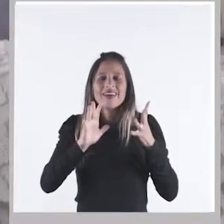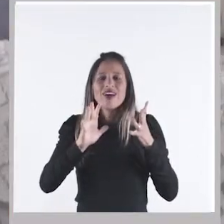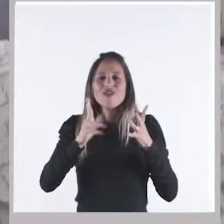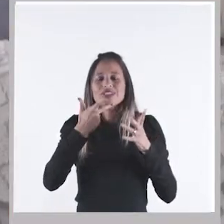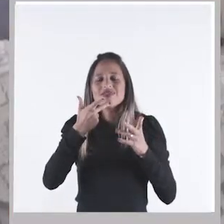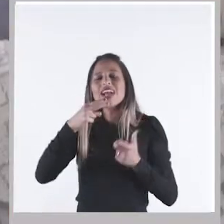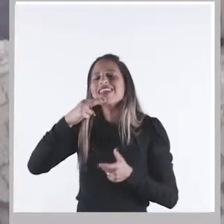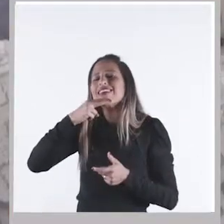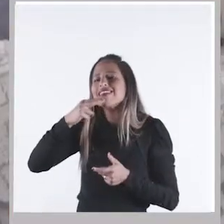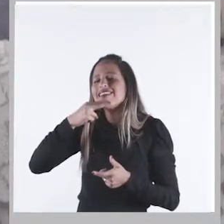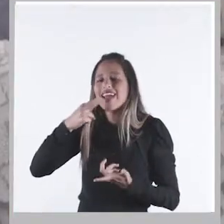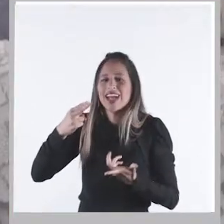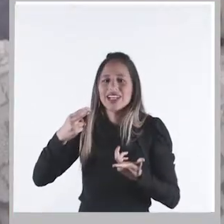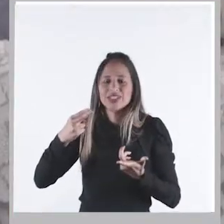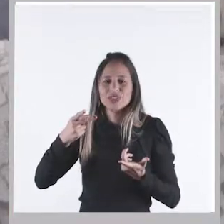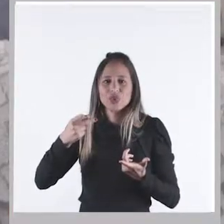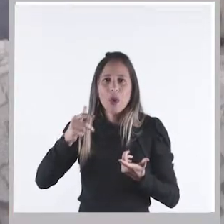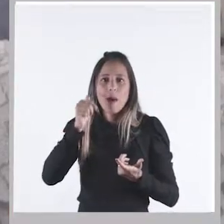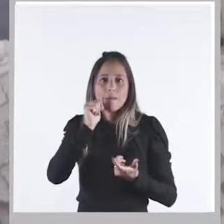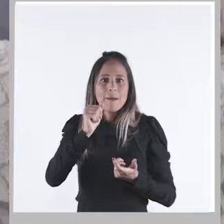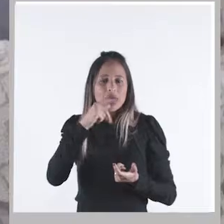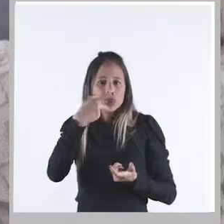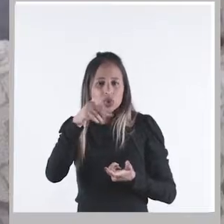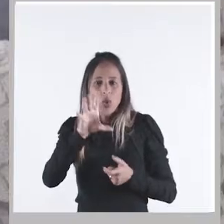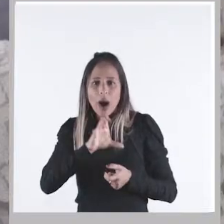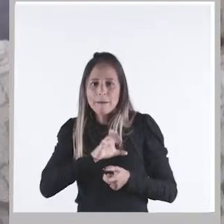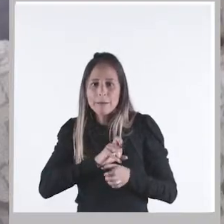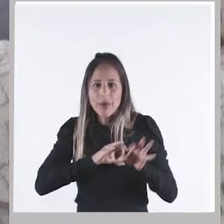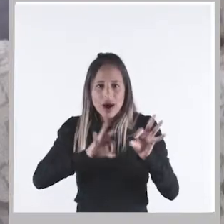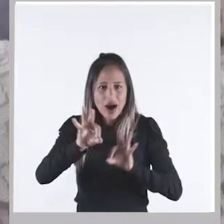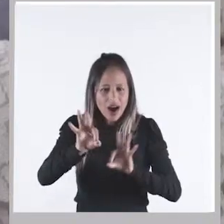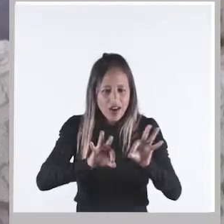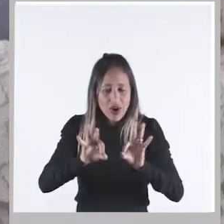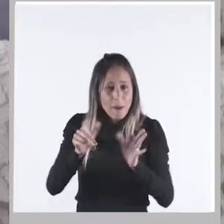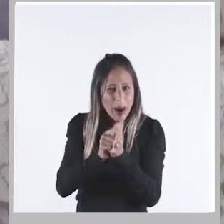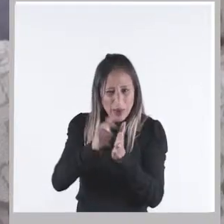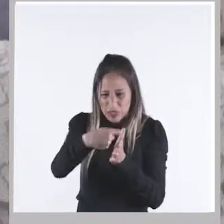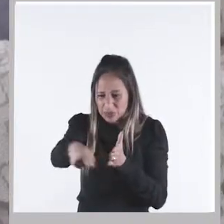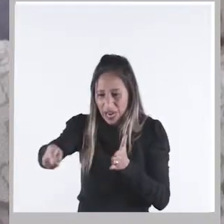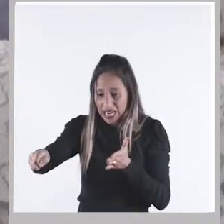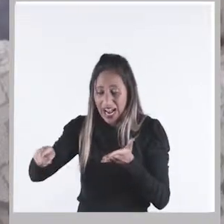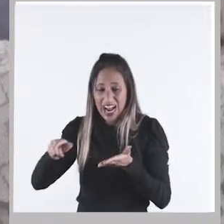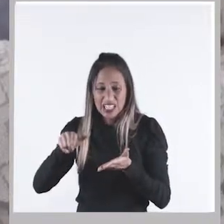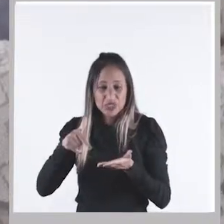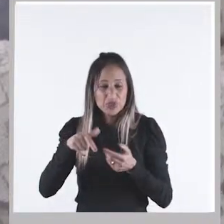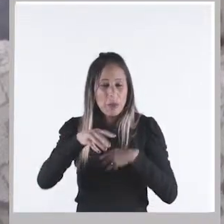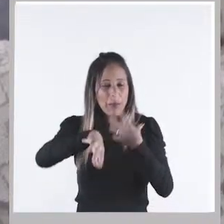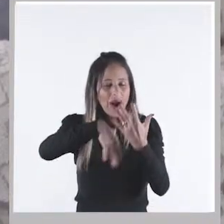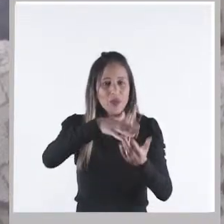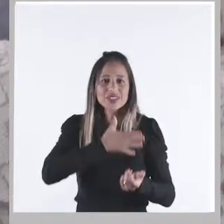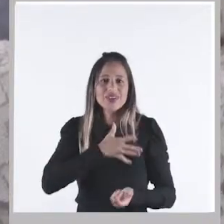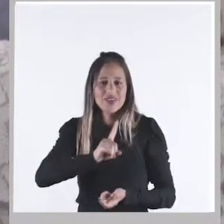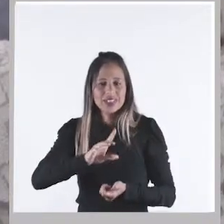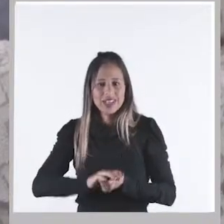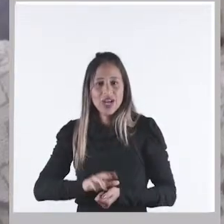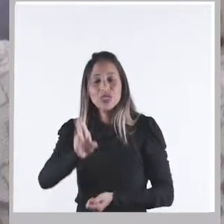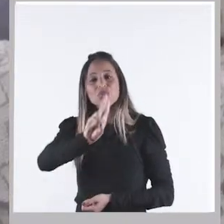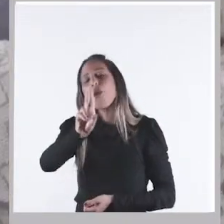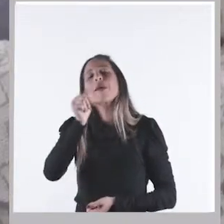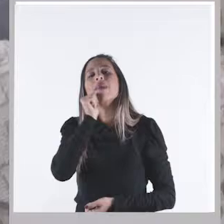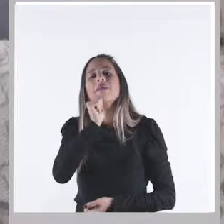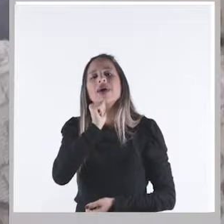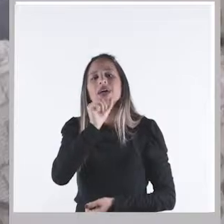que sua mãe gostava muito, né, de arrumação, que ela Sim. não gostava de papel espalhado pela casa, Sim. né? Como era o nome da sua